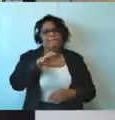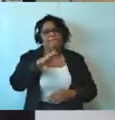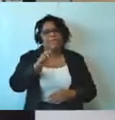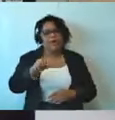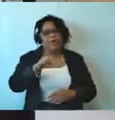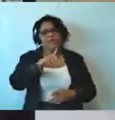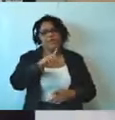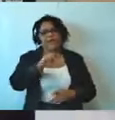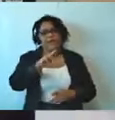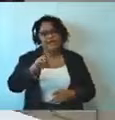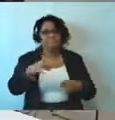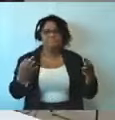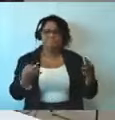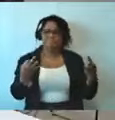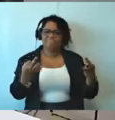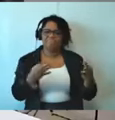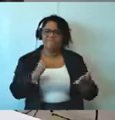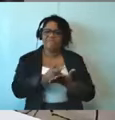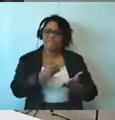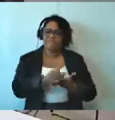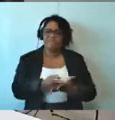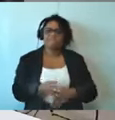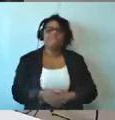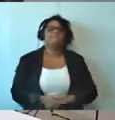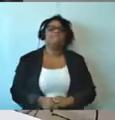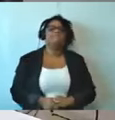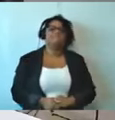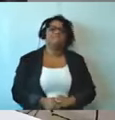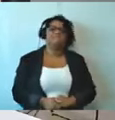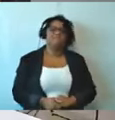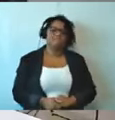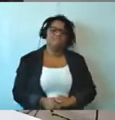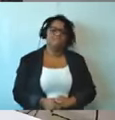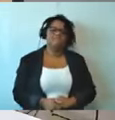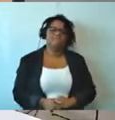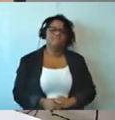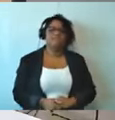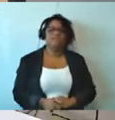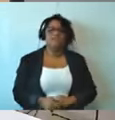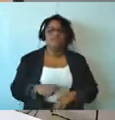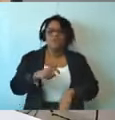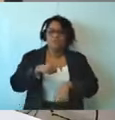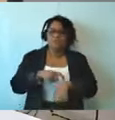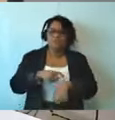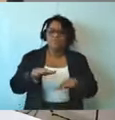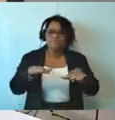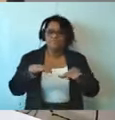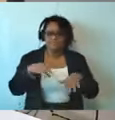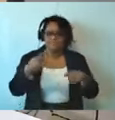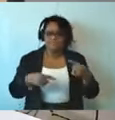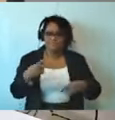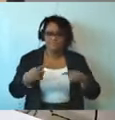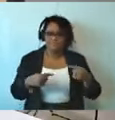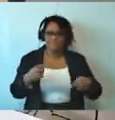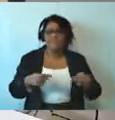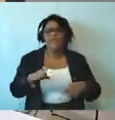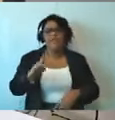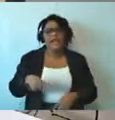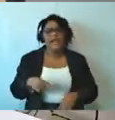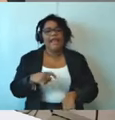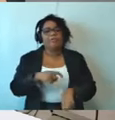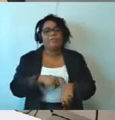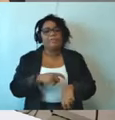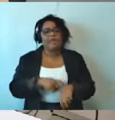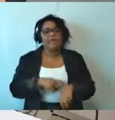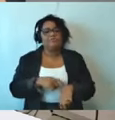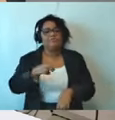Gostaria de dizer aqui que esse momento, né, de audiência pública é um momento onde vocês vão poder trazer para a gente, né, vocês que